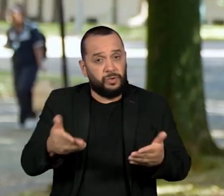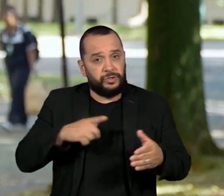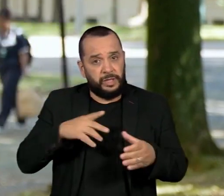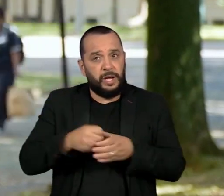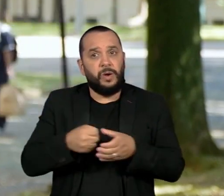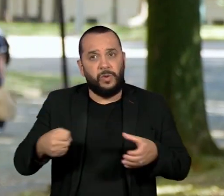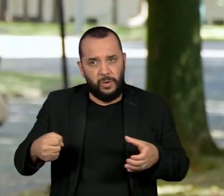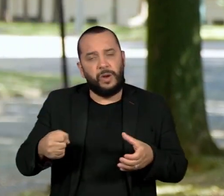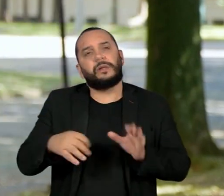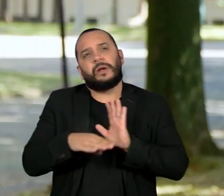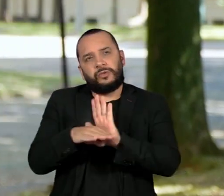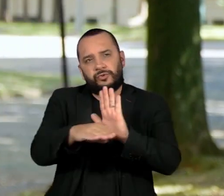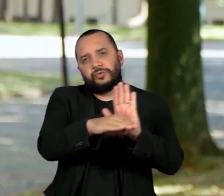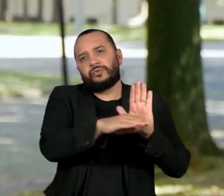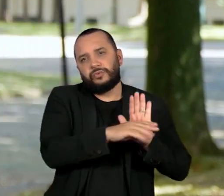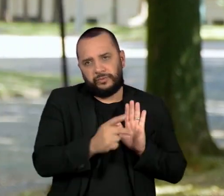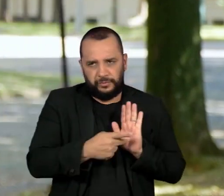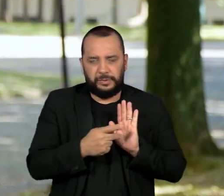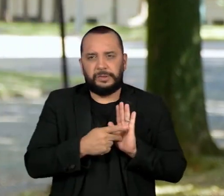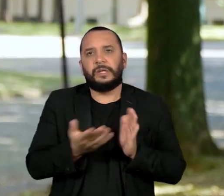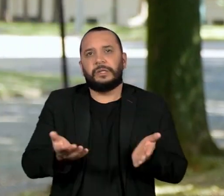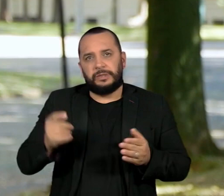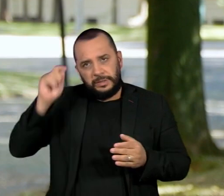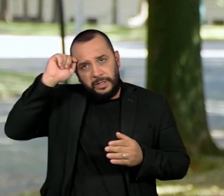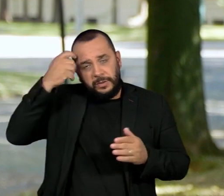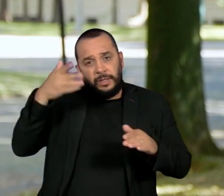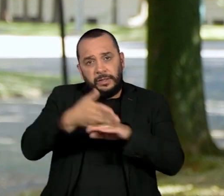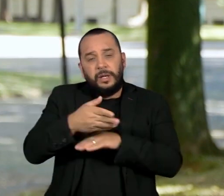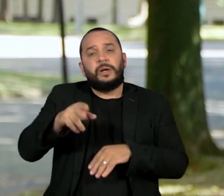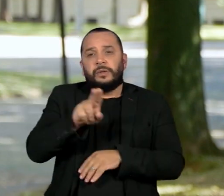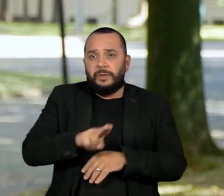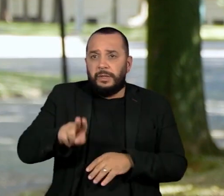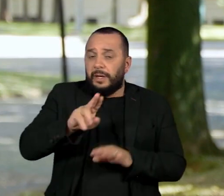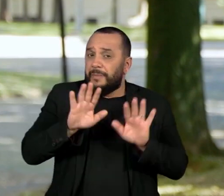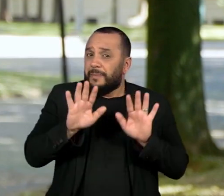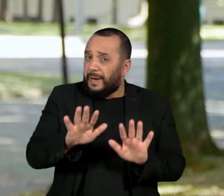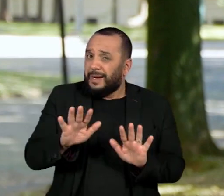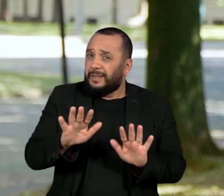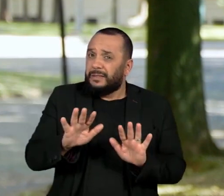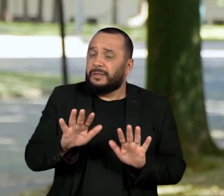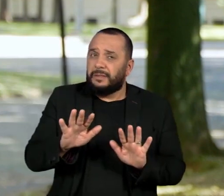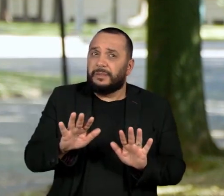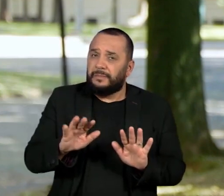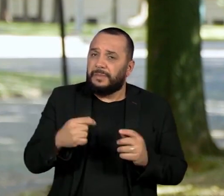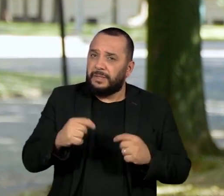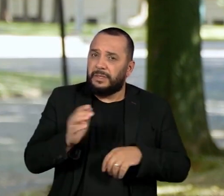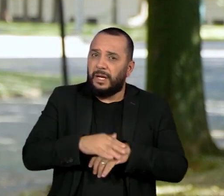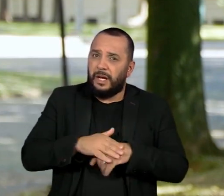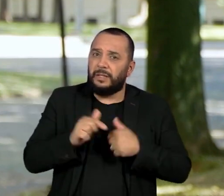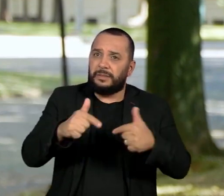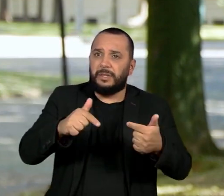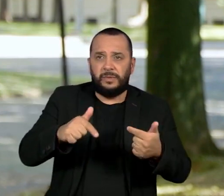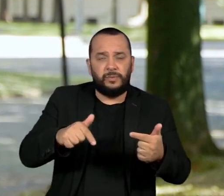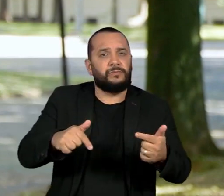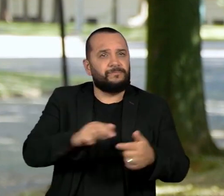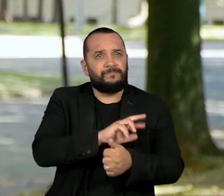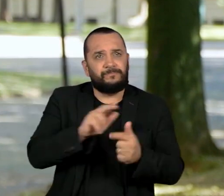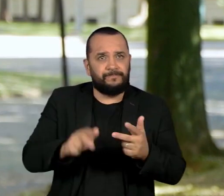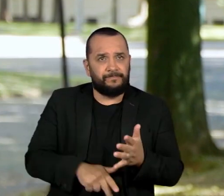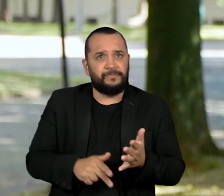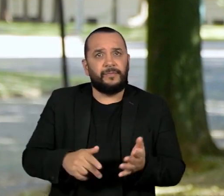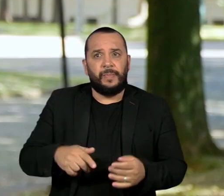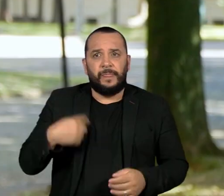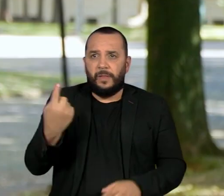já ajudaram bastante nesse processo, porém, ainda há muito que se fazer, porque nós não temos